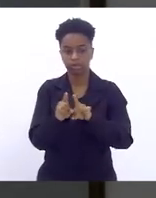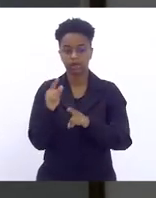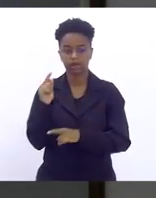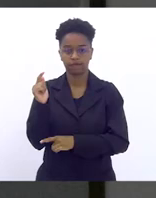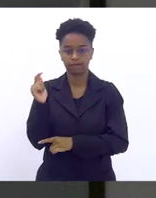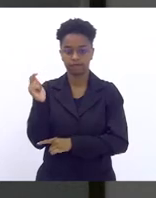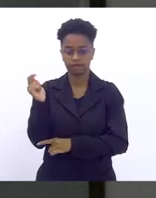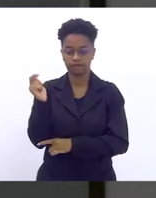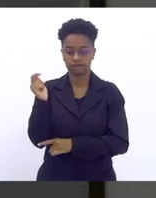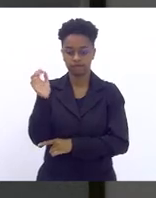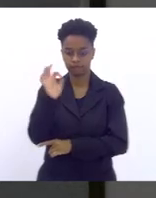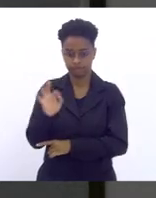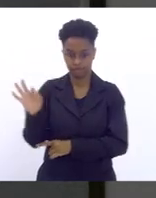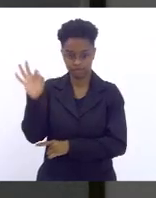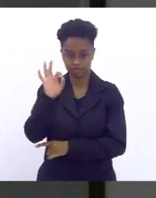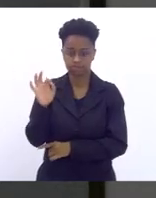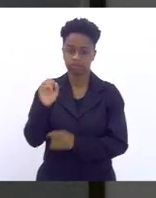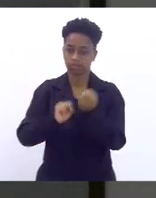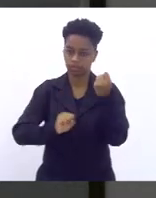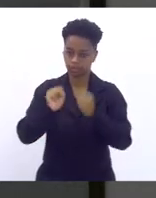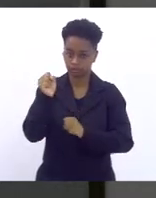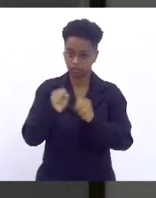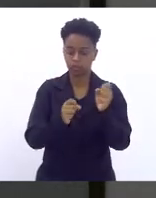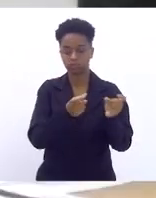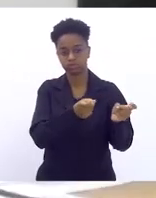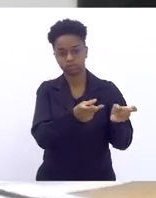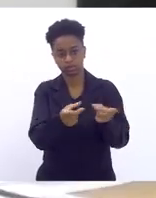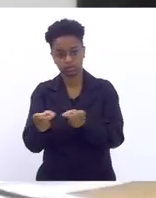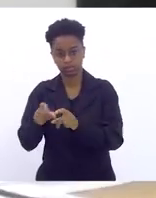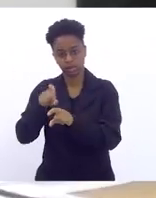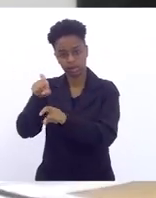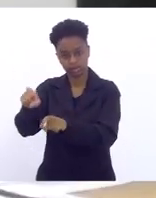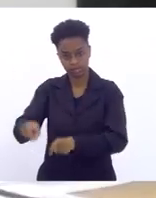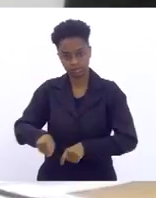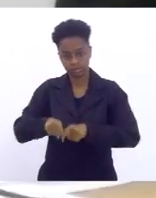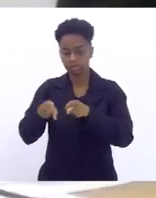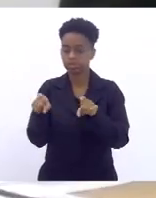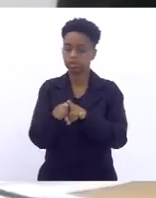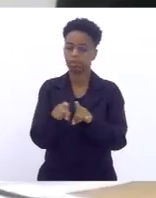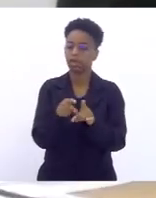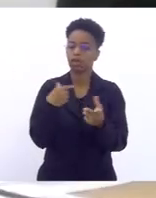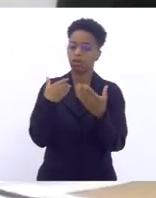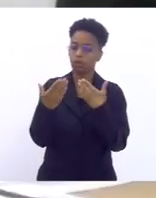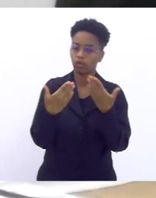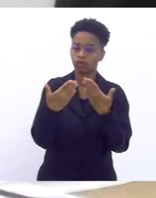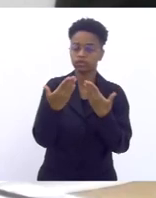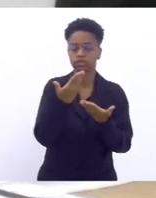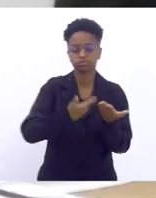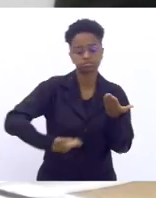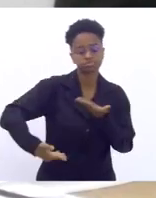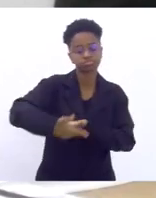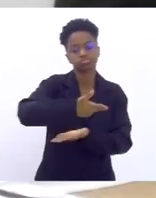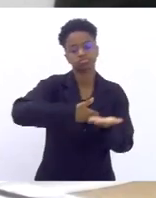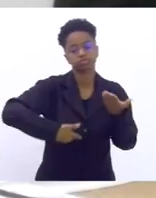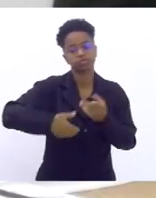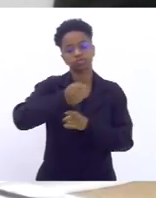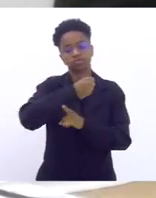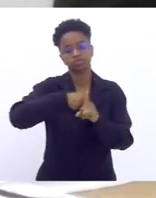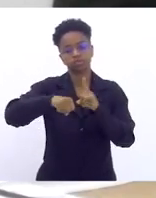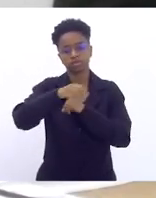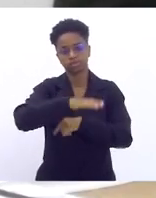da indústria de comércio da Agricultura estamos conversando com a sociedade uma maneira geral porque